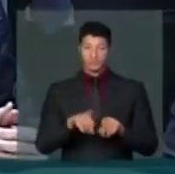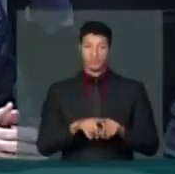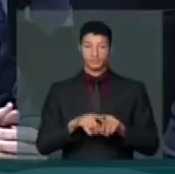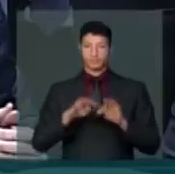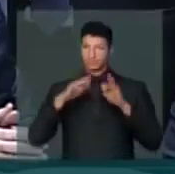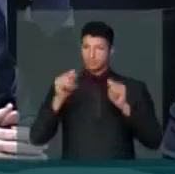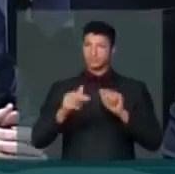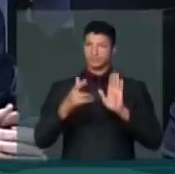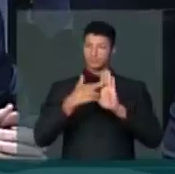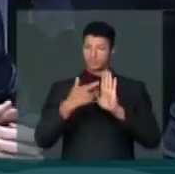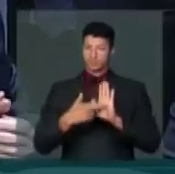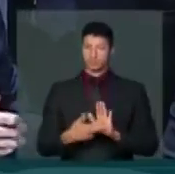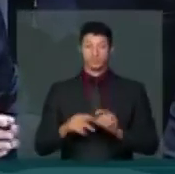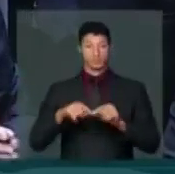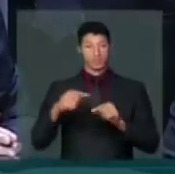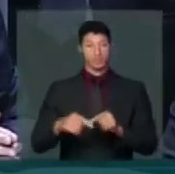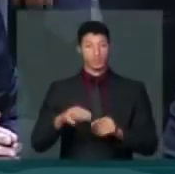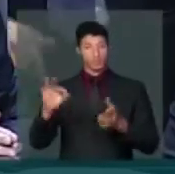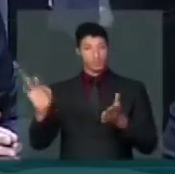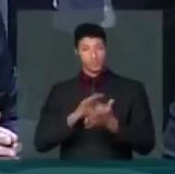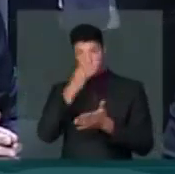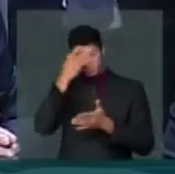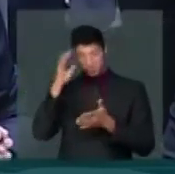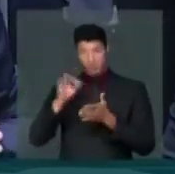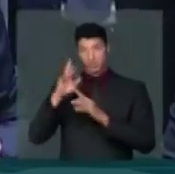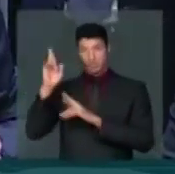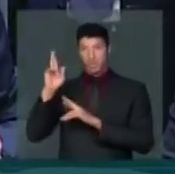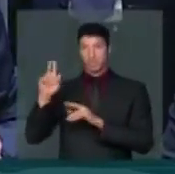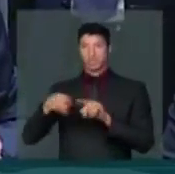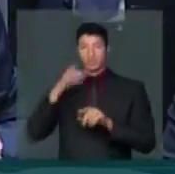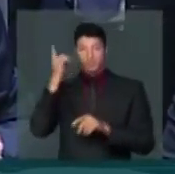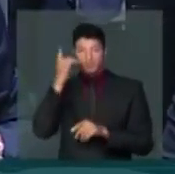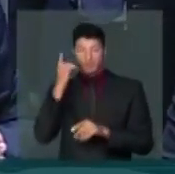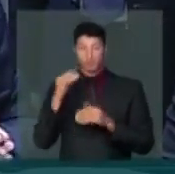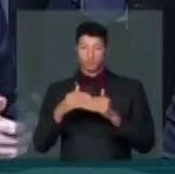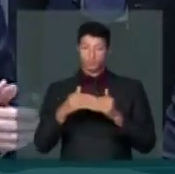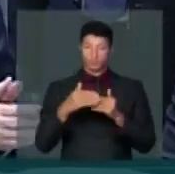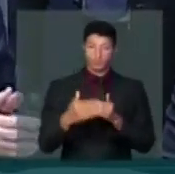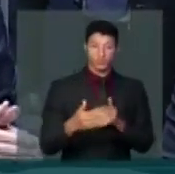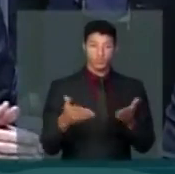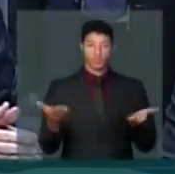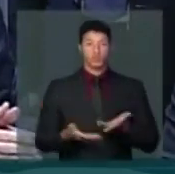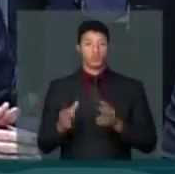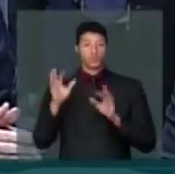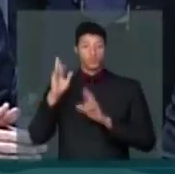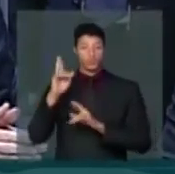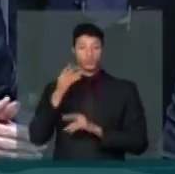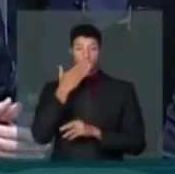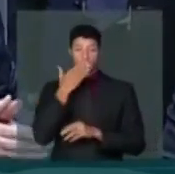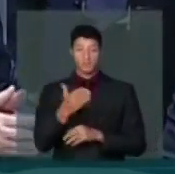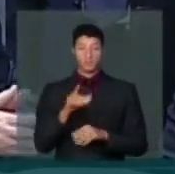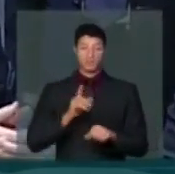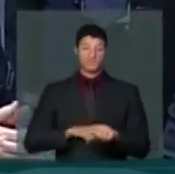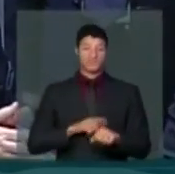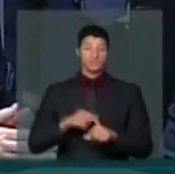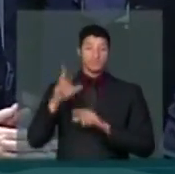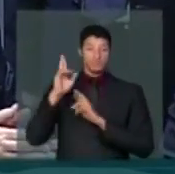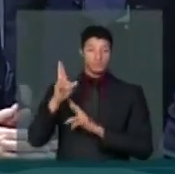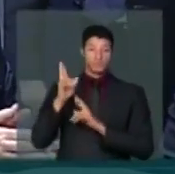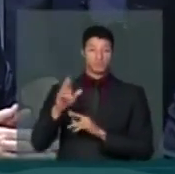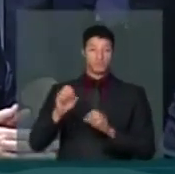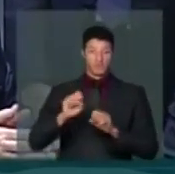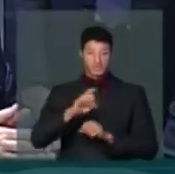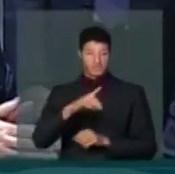autor do requerimento. Depois seriam inscrições de líderes e de deputados. Porém, os líderes que pedissem o tempo de líder